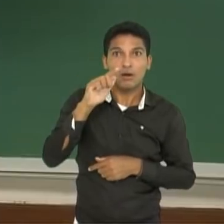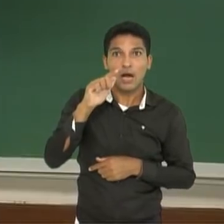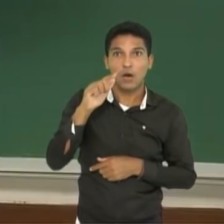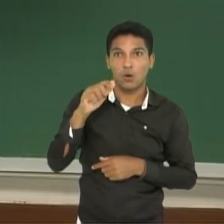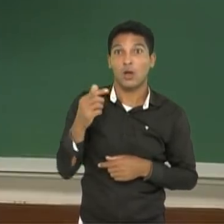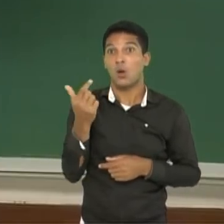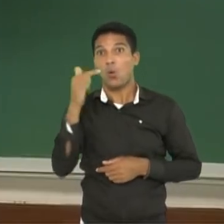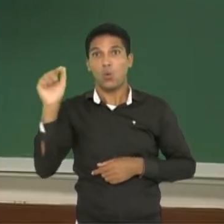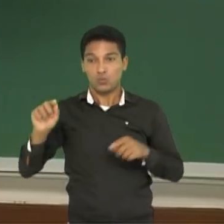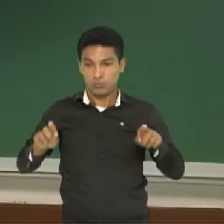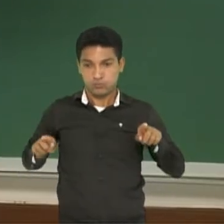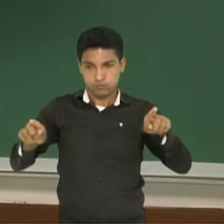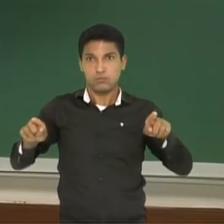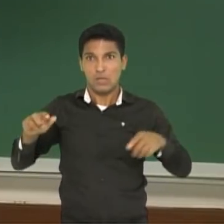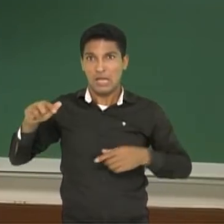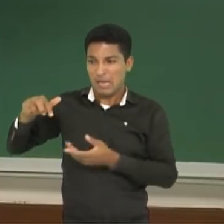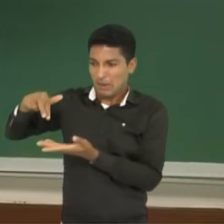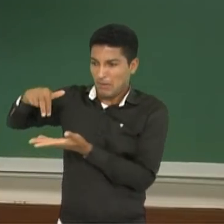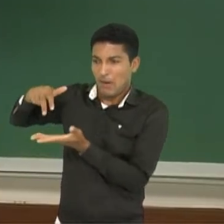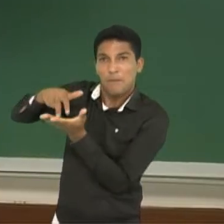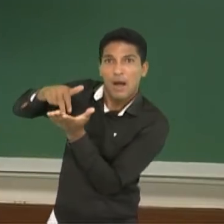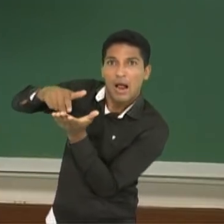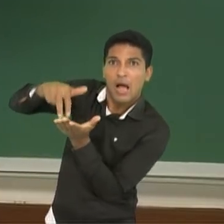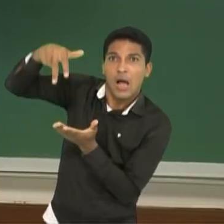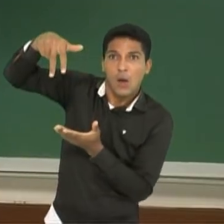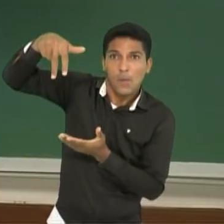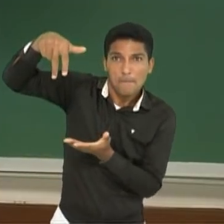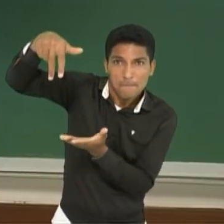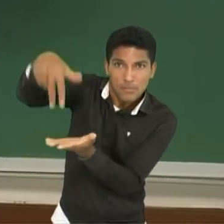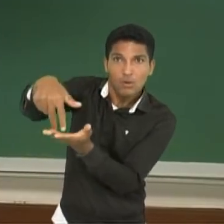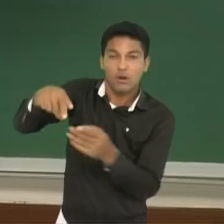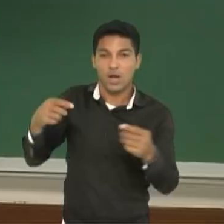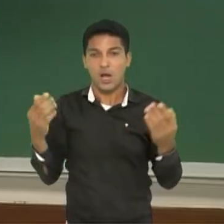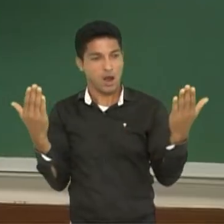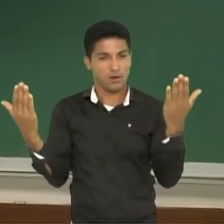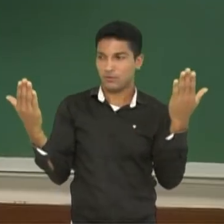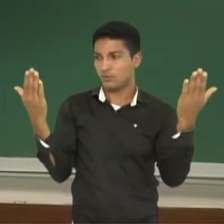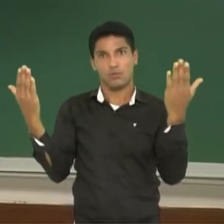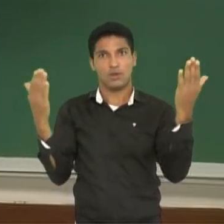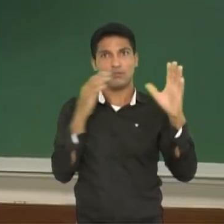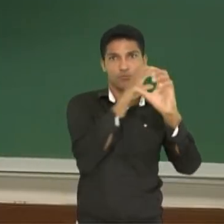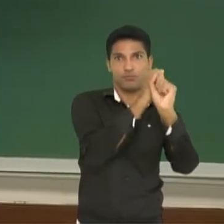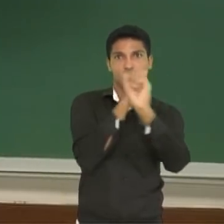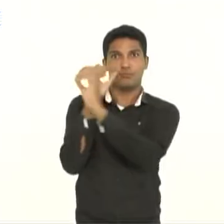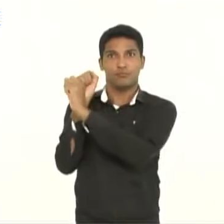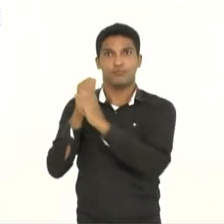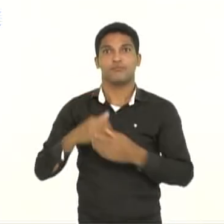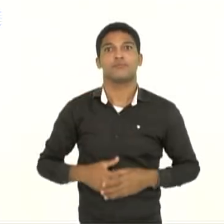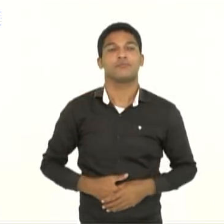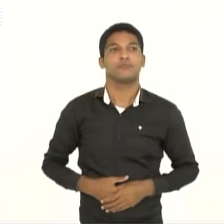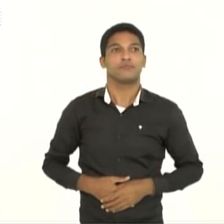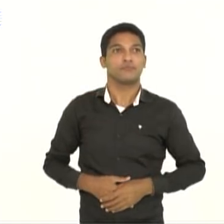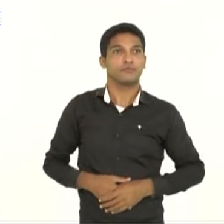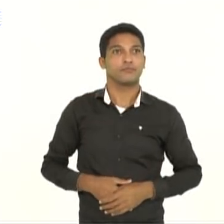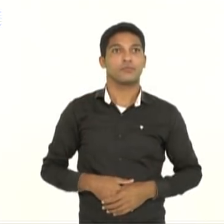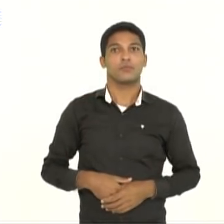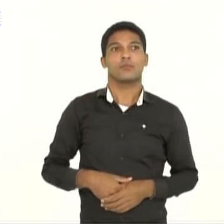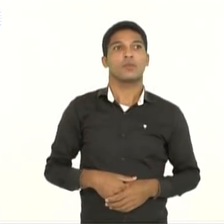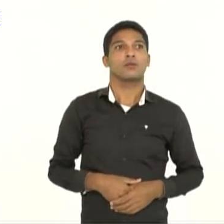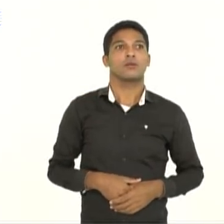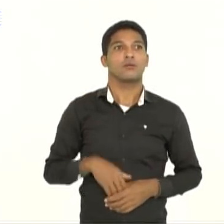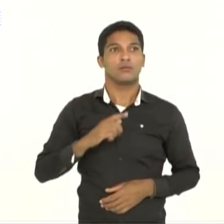a classificação desses atletas, desses competidores, ok? As melhores marcas,